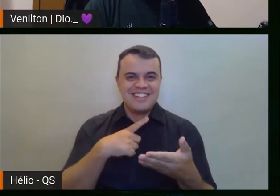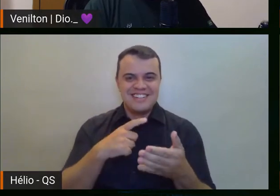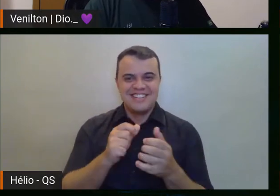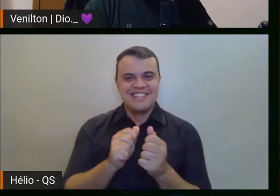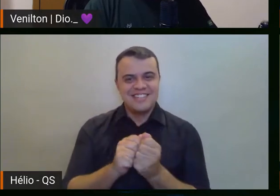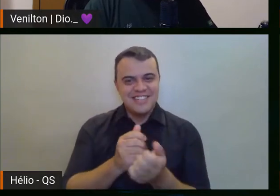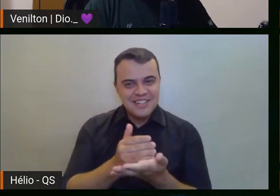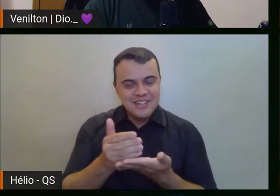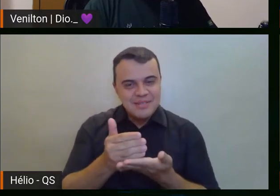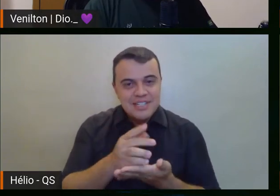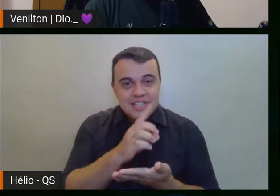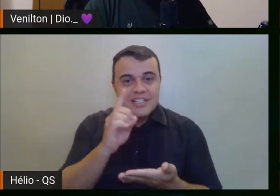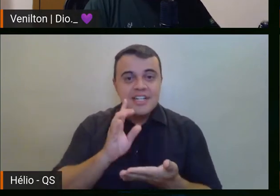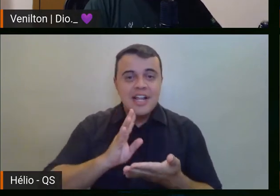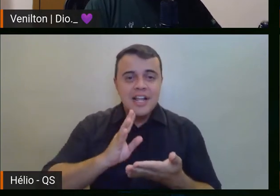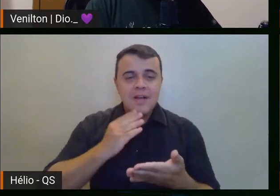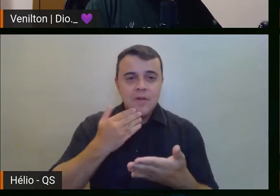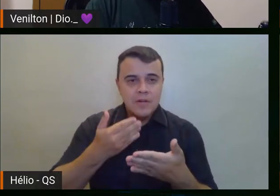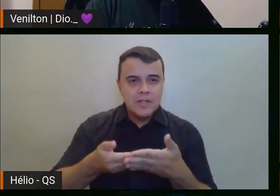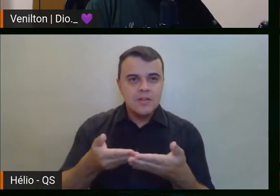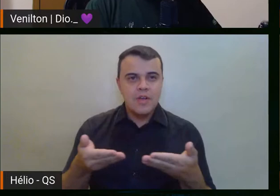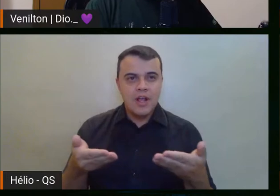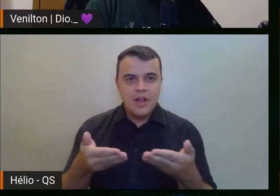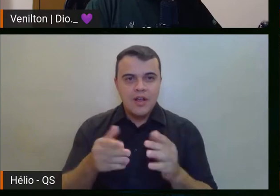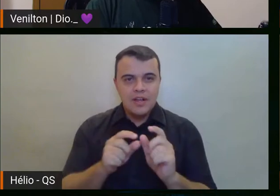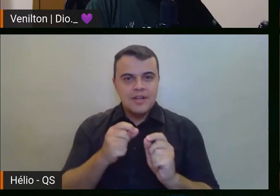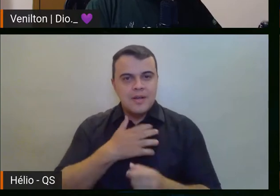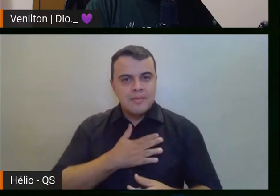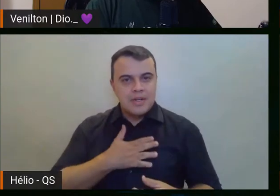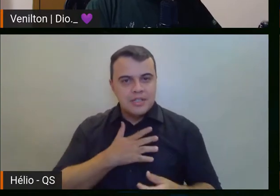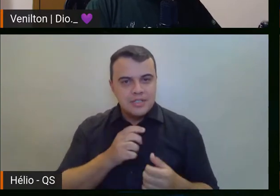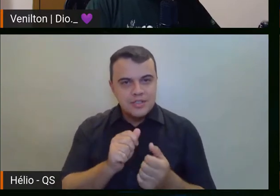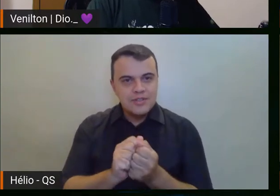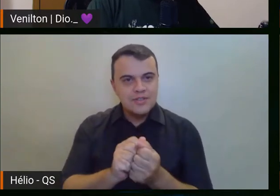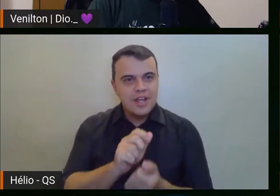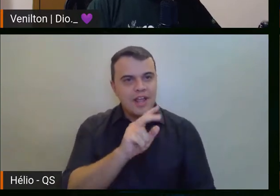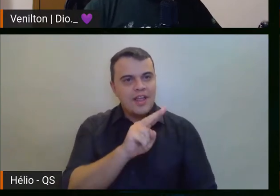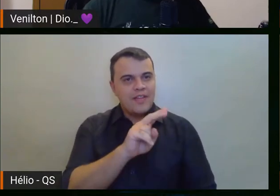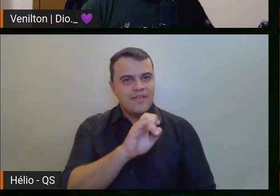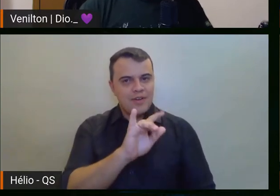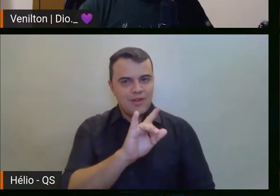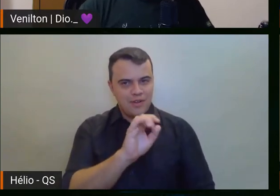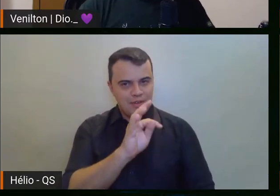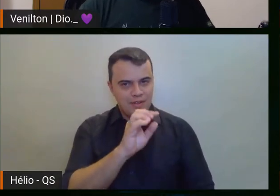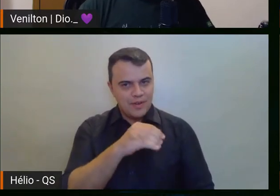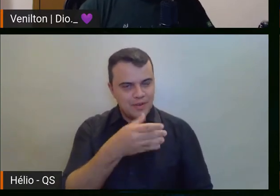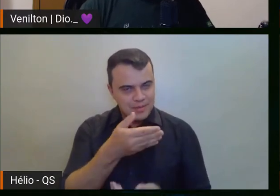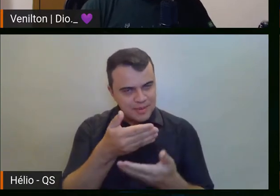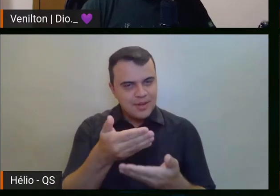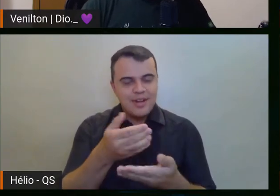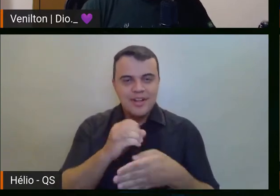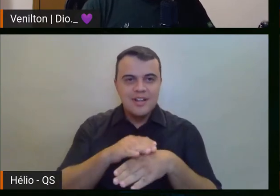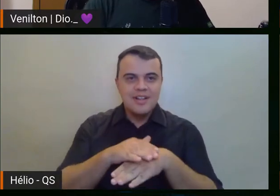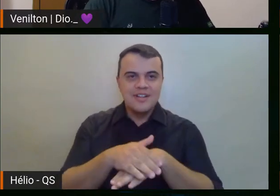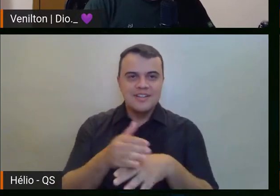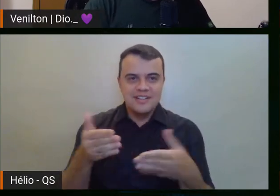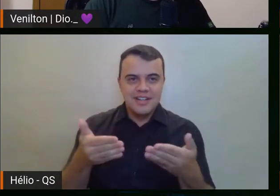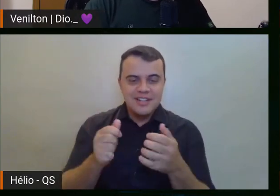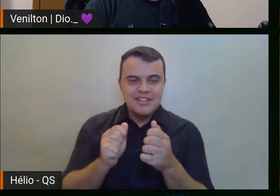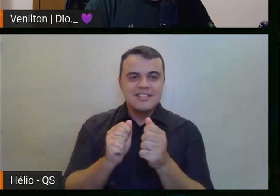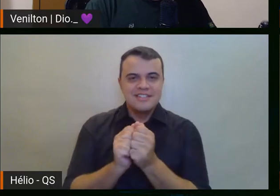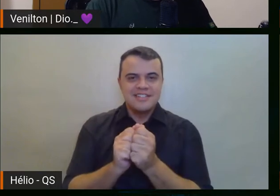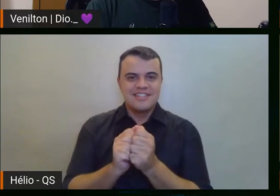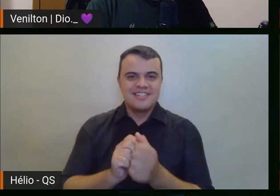incrível Então faça as honras aí de dar boazinhas pra galera né mano isso é um bosta